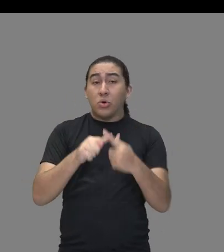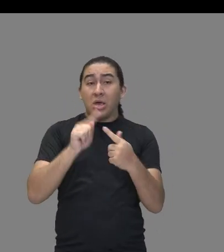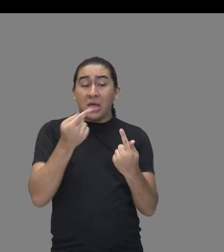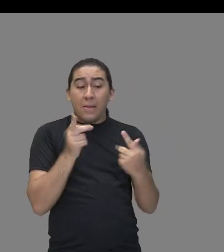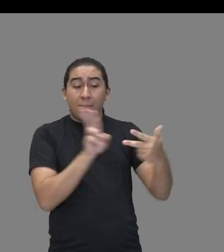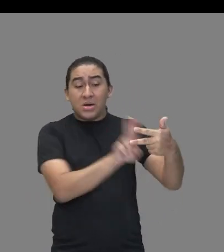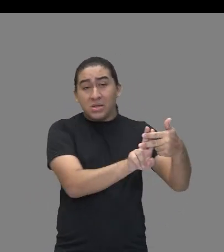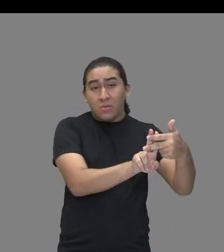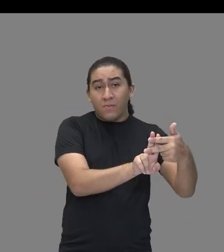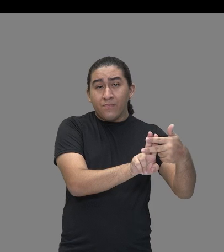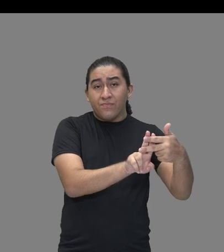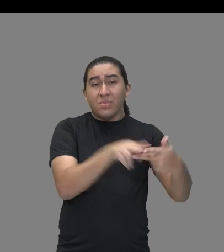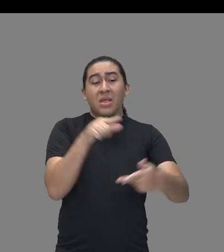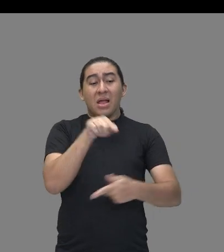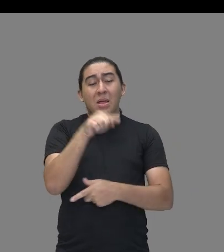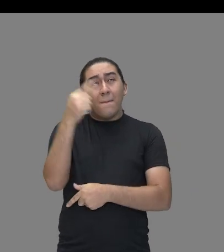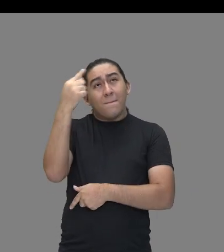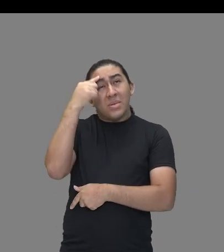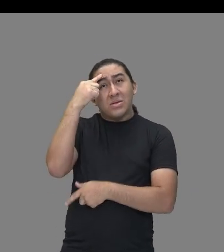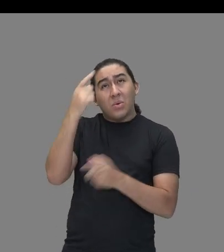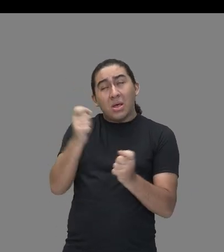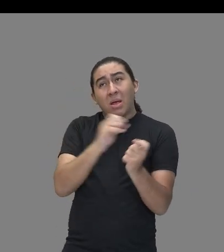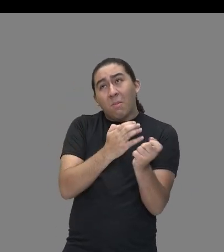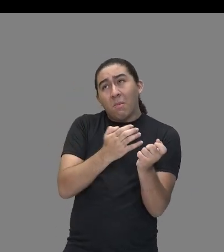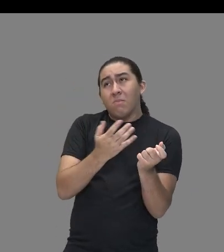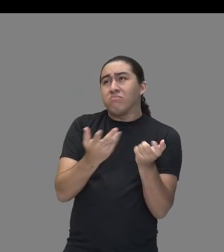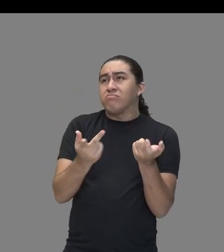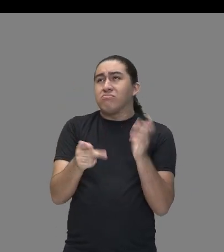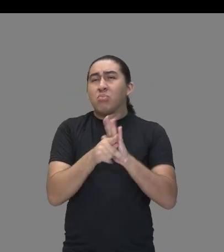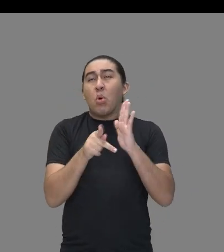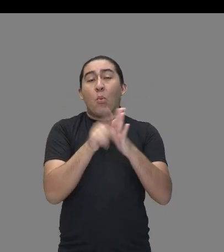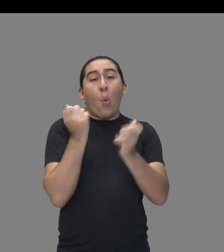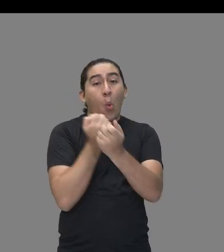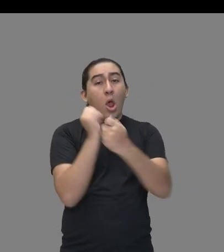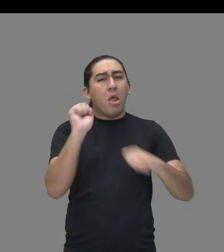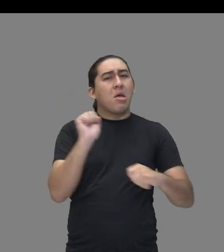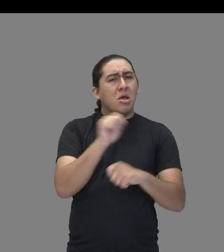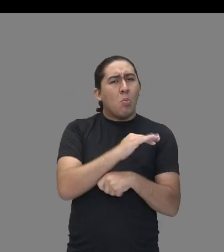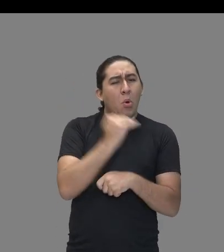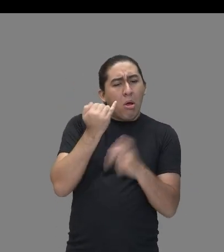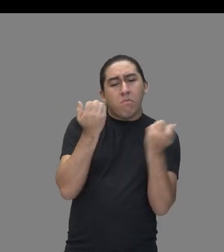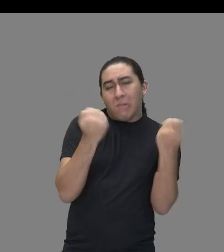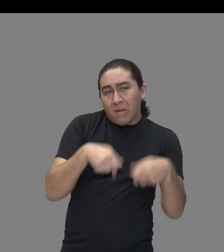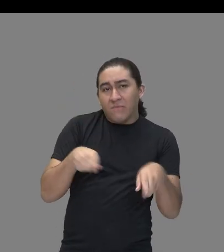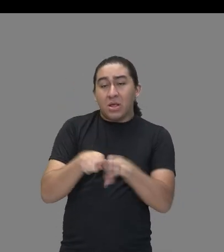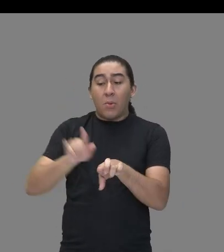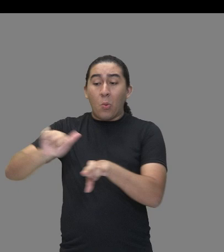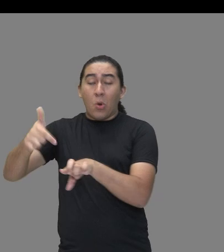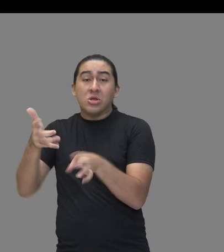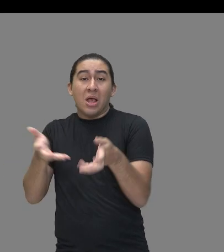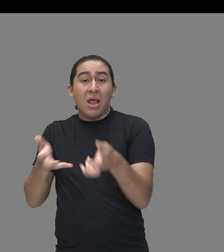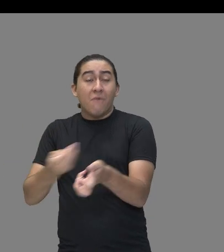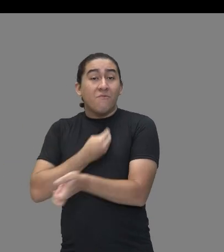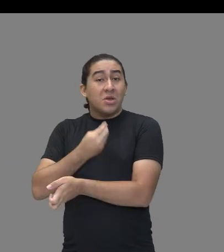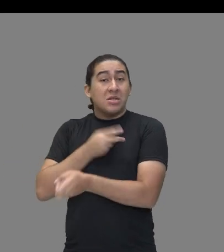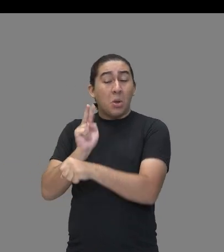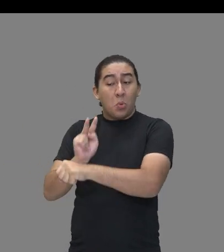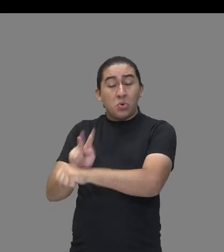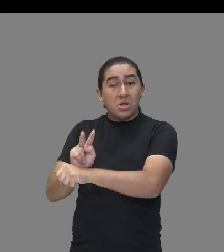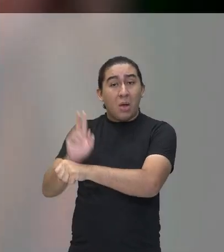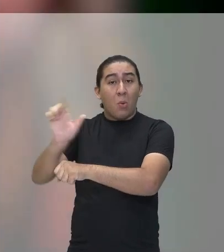um lado, deseja morrer lutando, como guerreiro corajoso. De outro, deseja viver para cuidar do pai